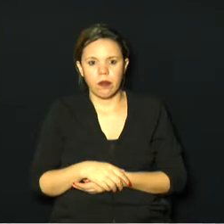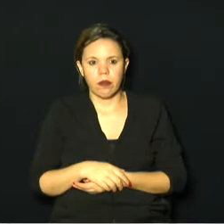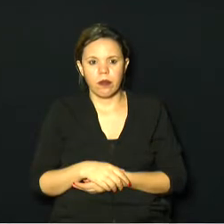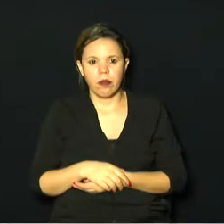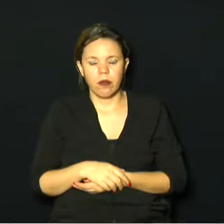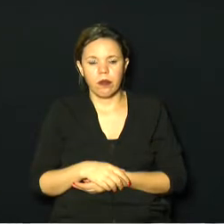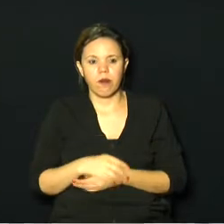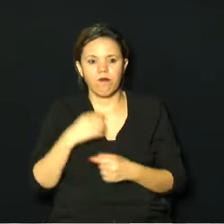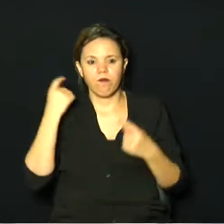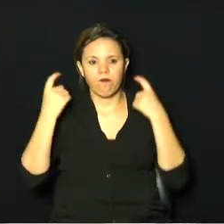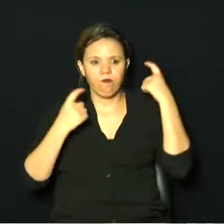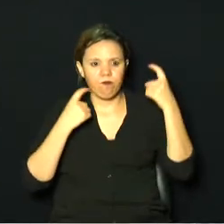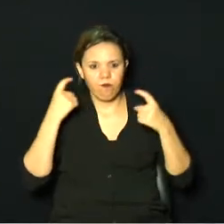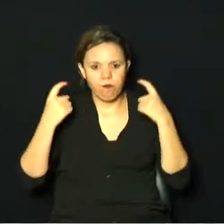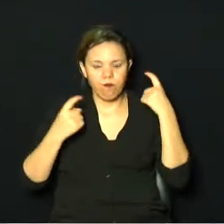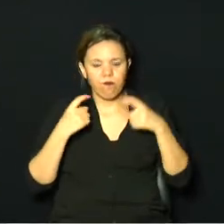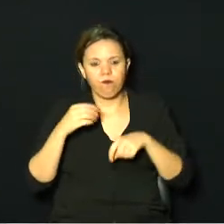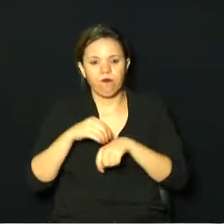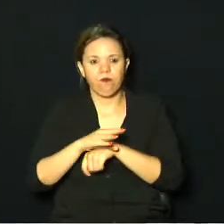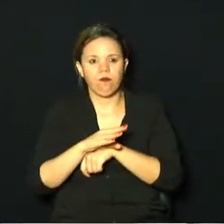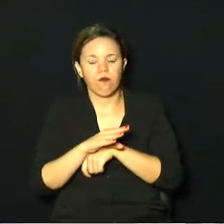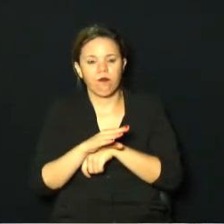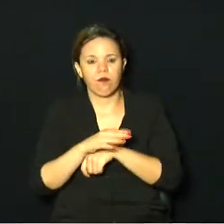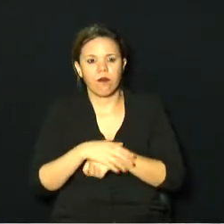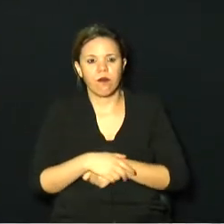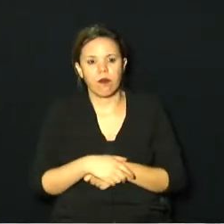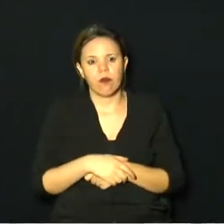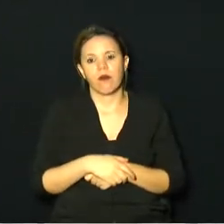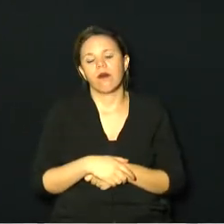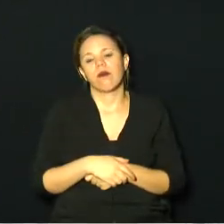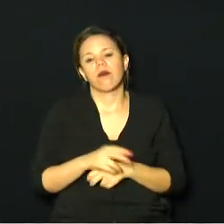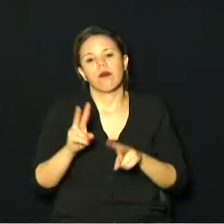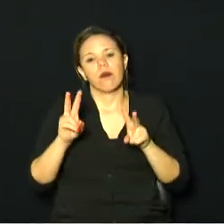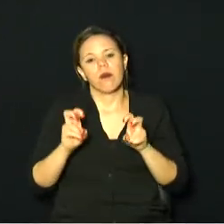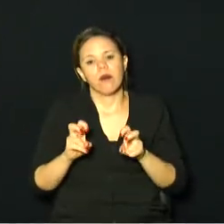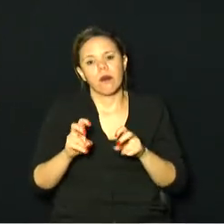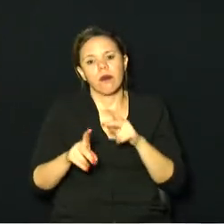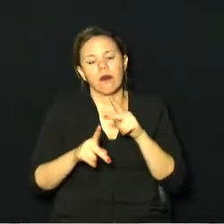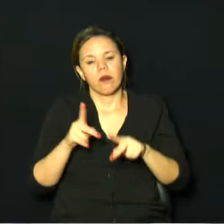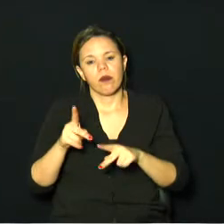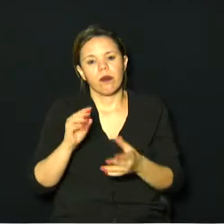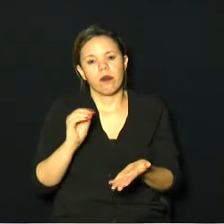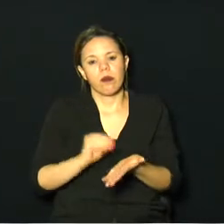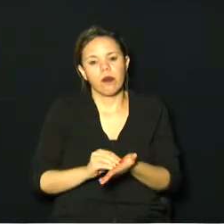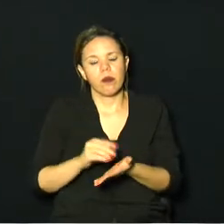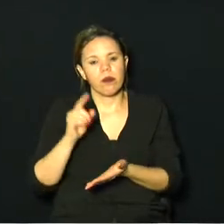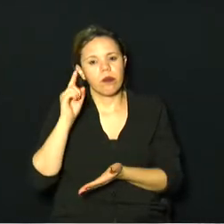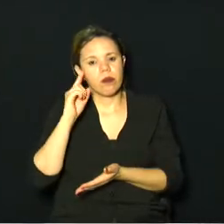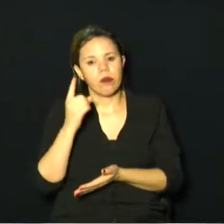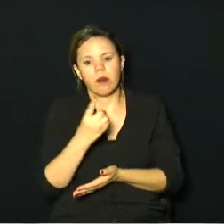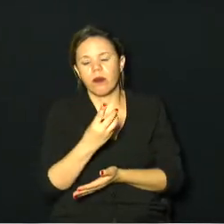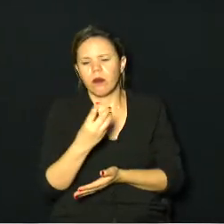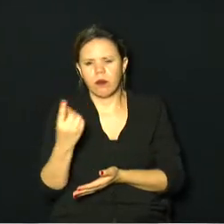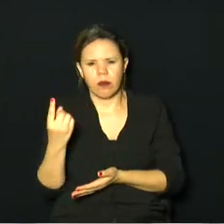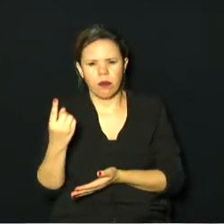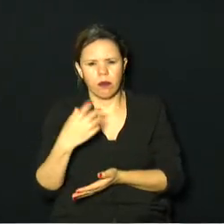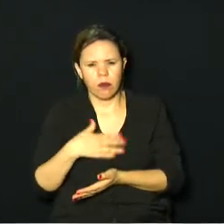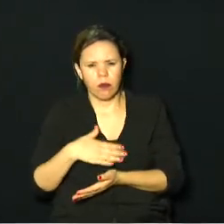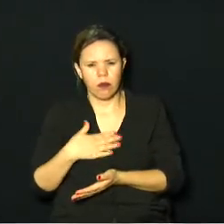nossa preocupação mediante a reintegração marcada para o dia 31 de agosto. A